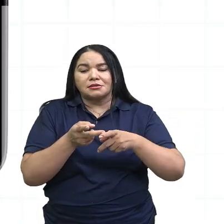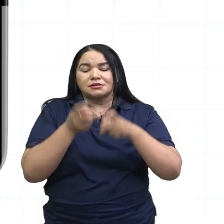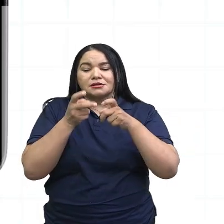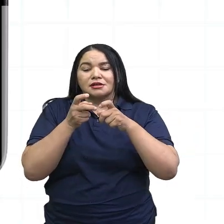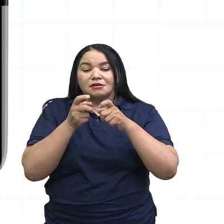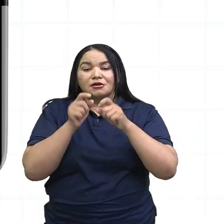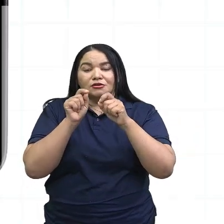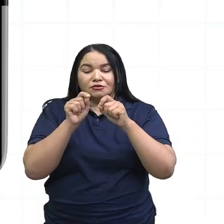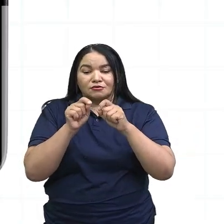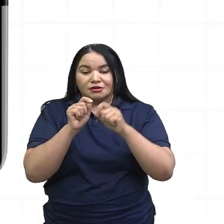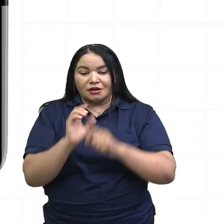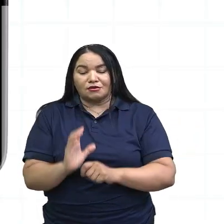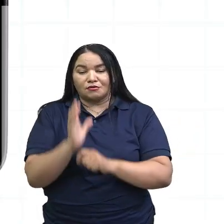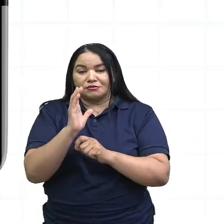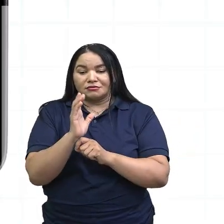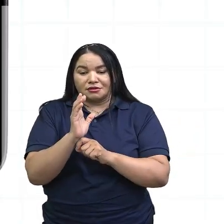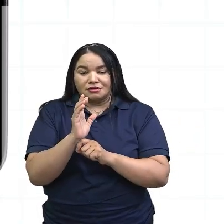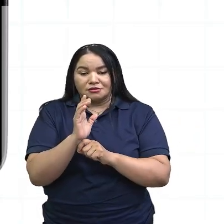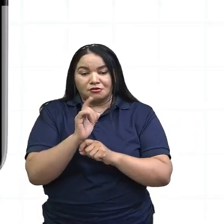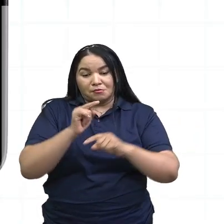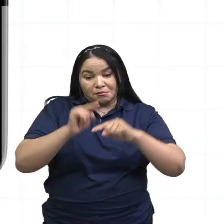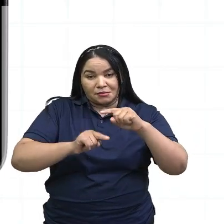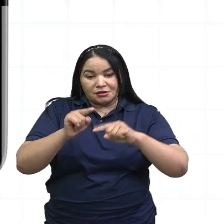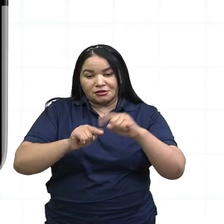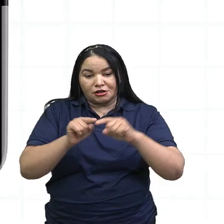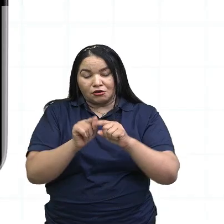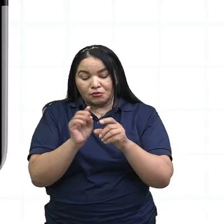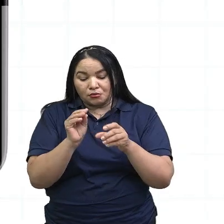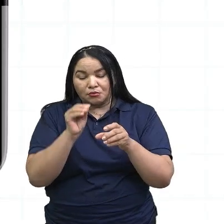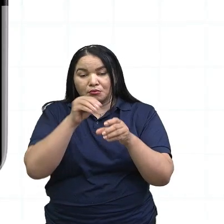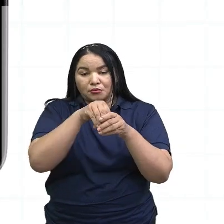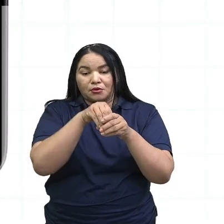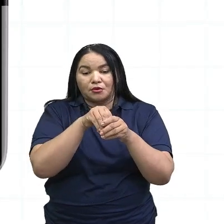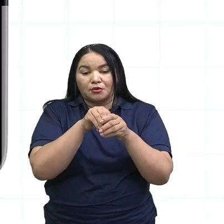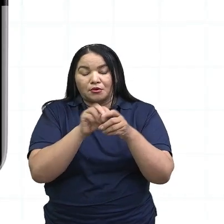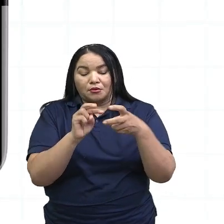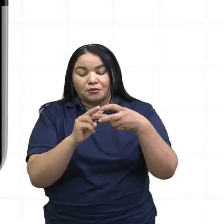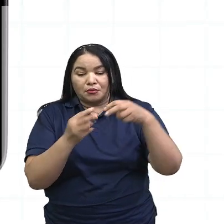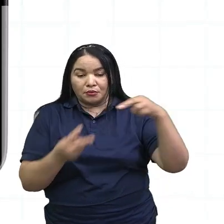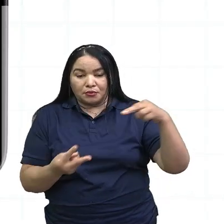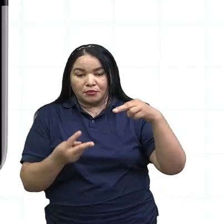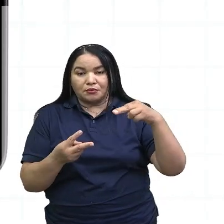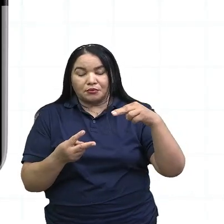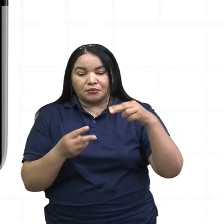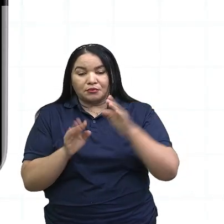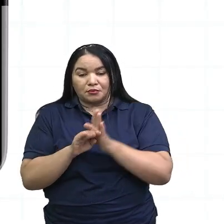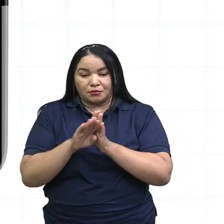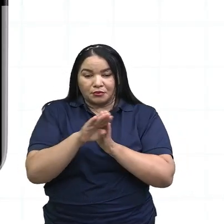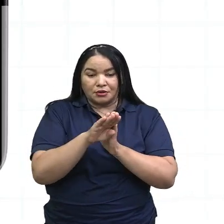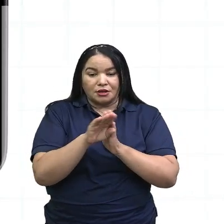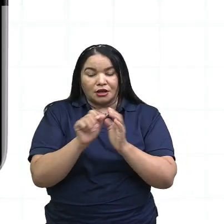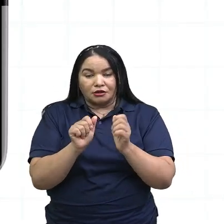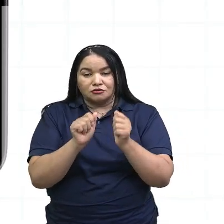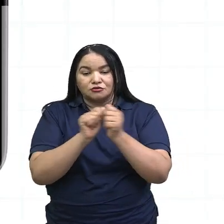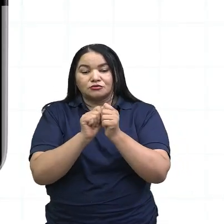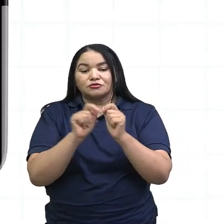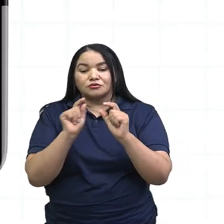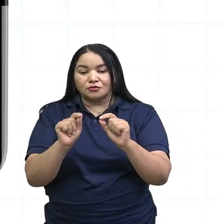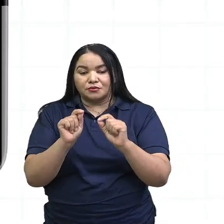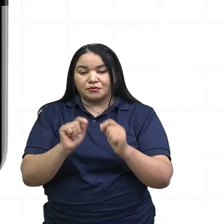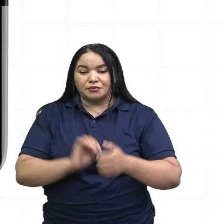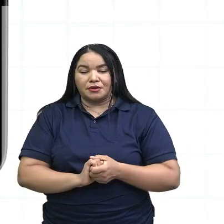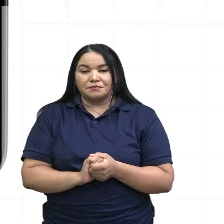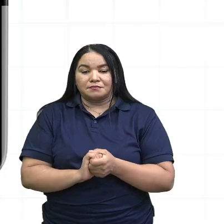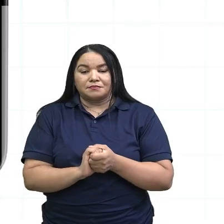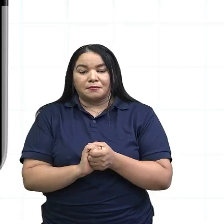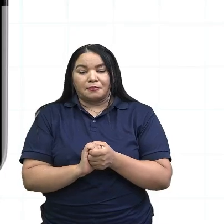fragmento que foi colocado ali do vírus no DNA da bactéria, junto com esse com